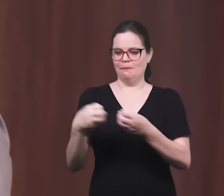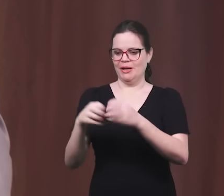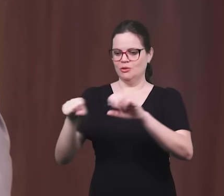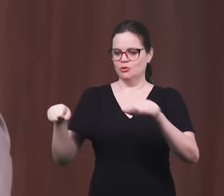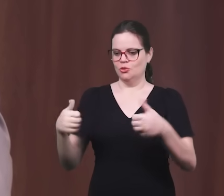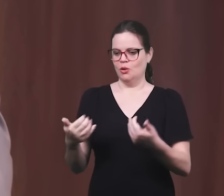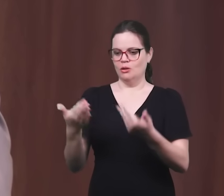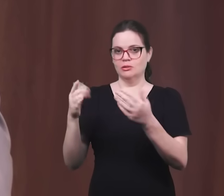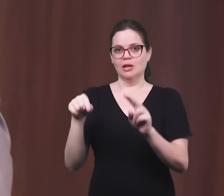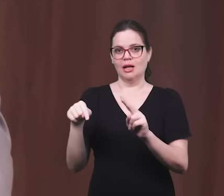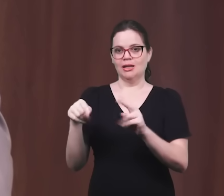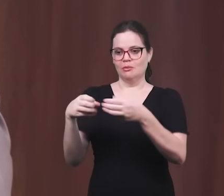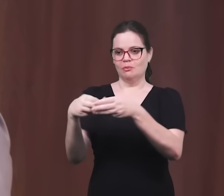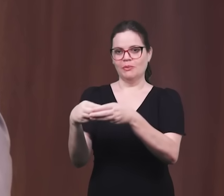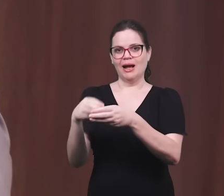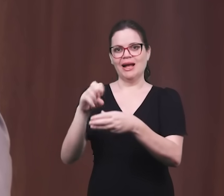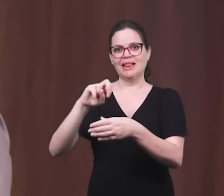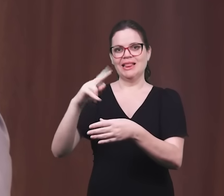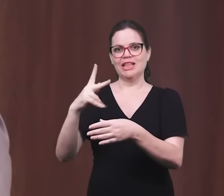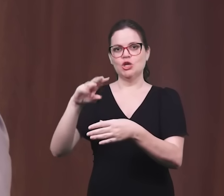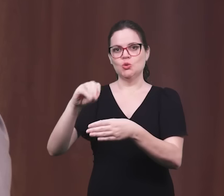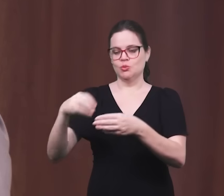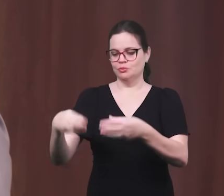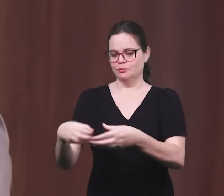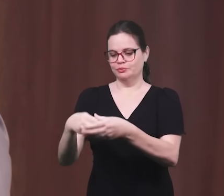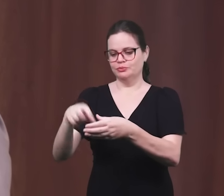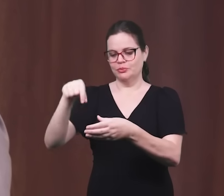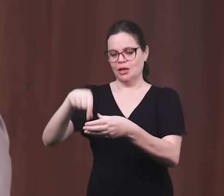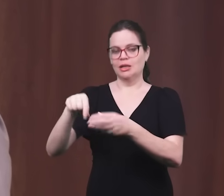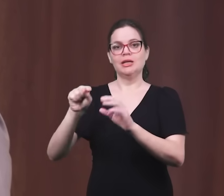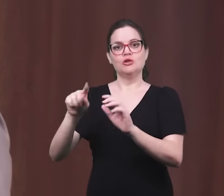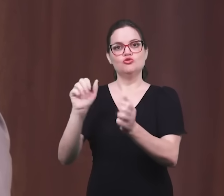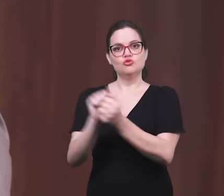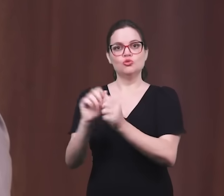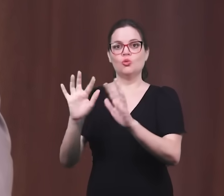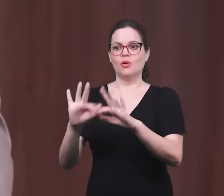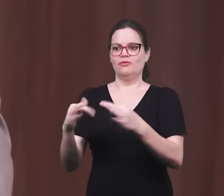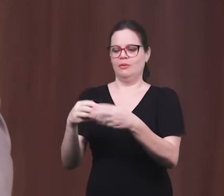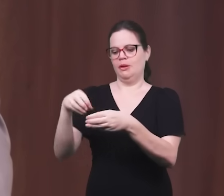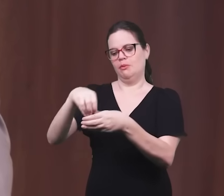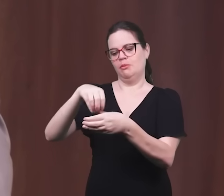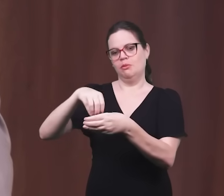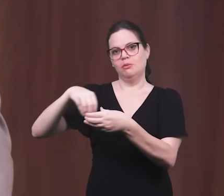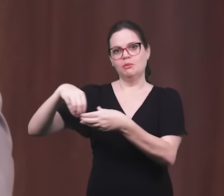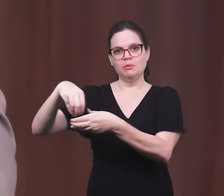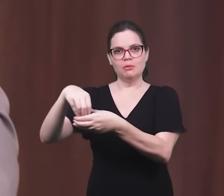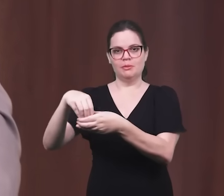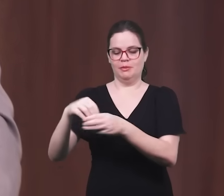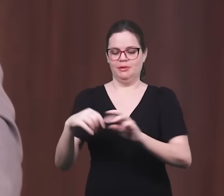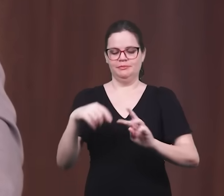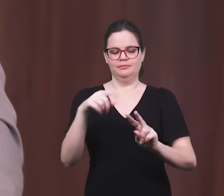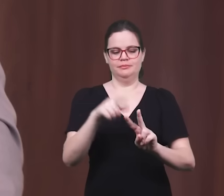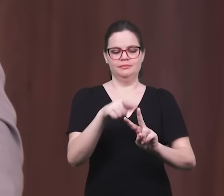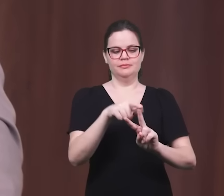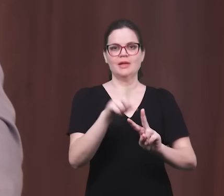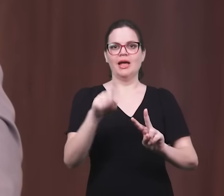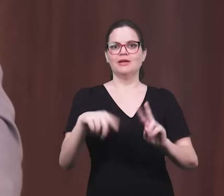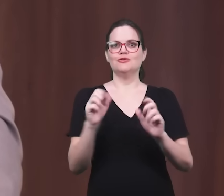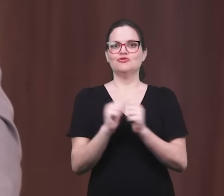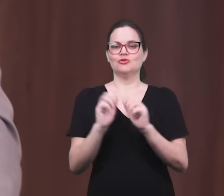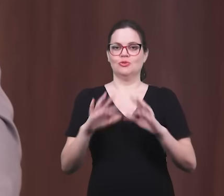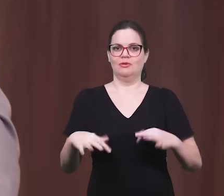do Senhor. Mas ele tem uma preocupação muito grande com a prole, que aí está muito ligado à